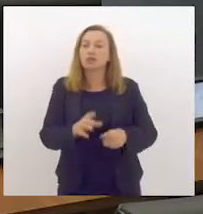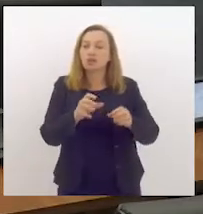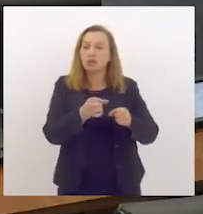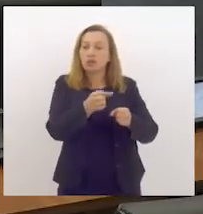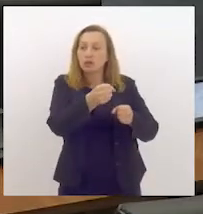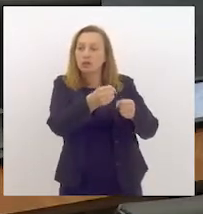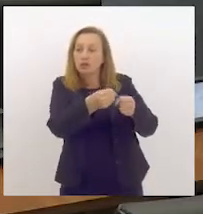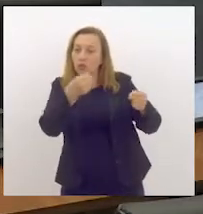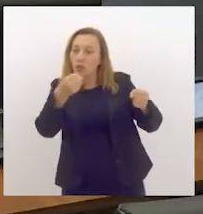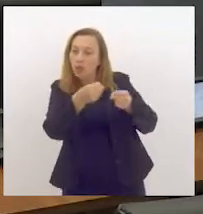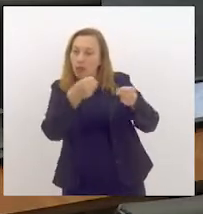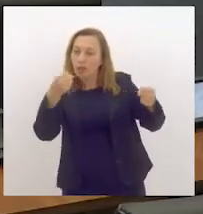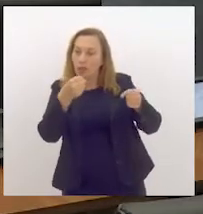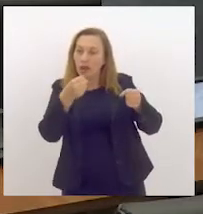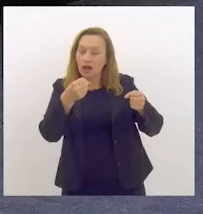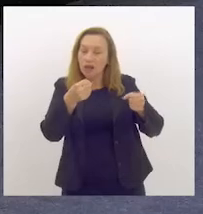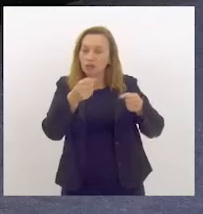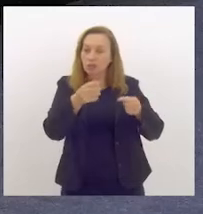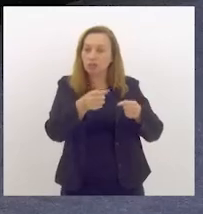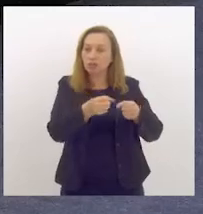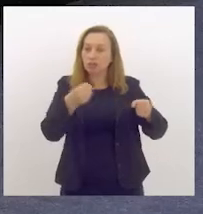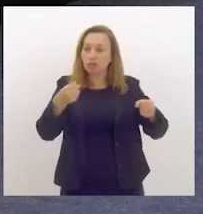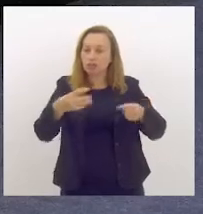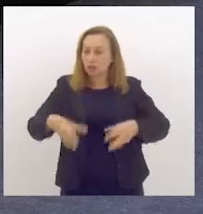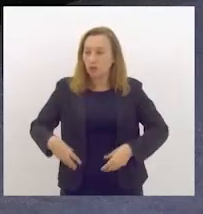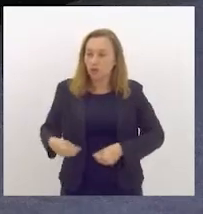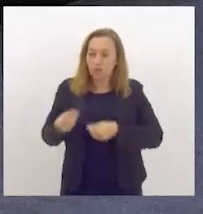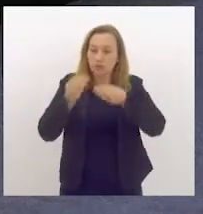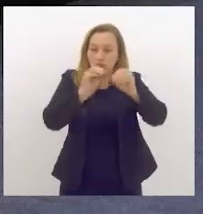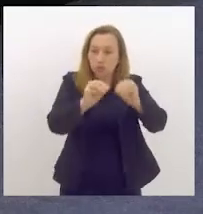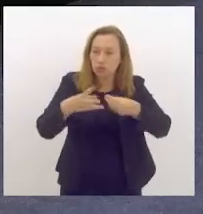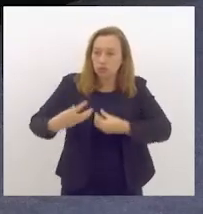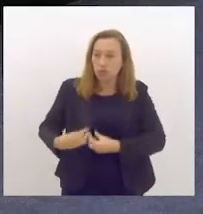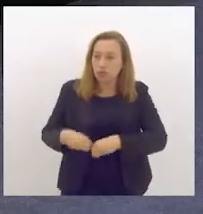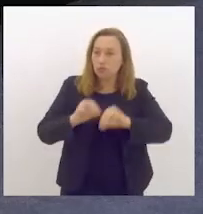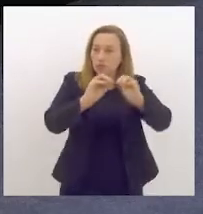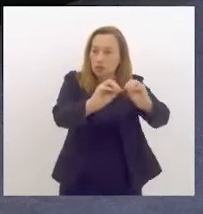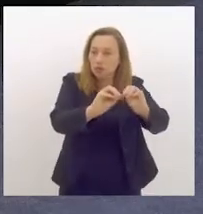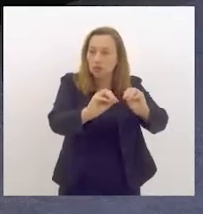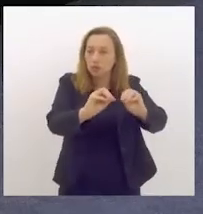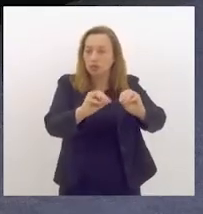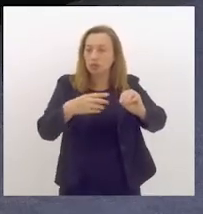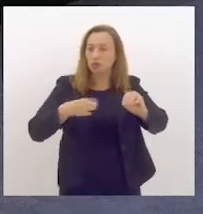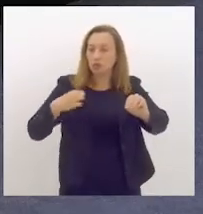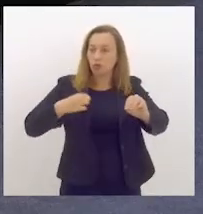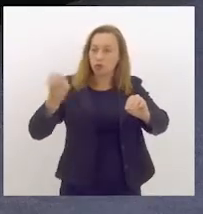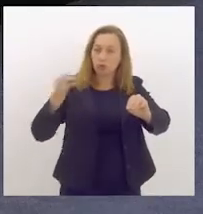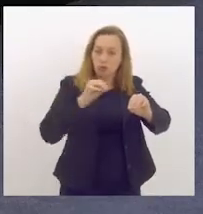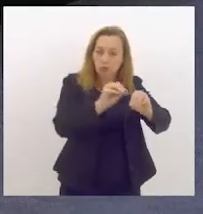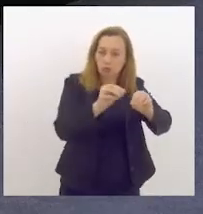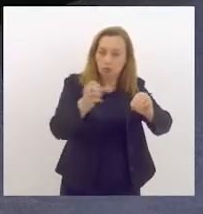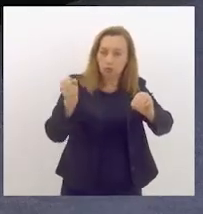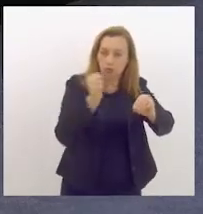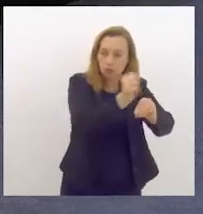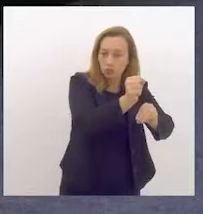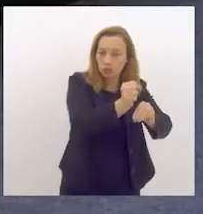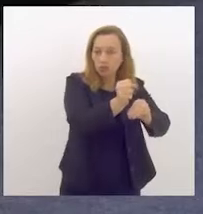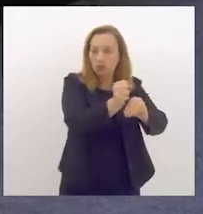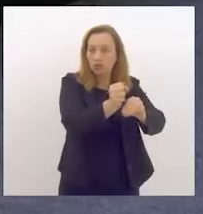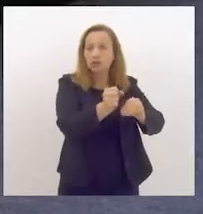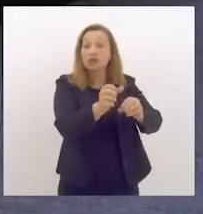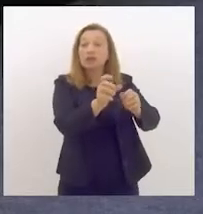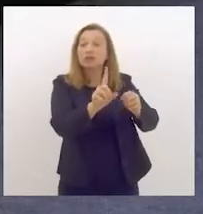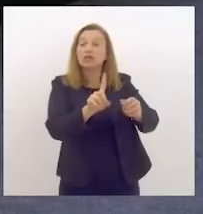é digo que guarda as suas roupas e a sua farda ele teve